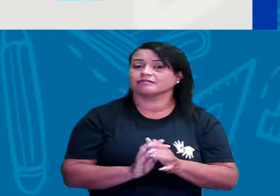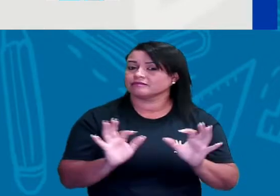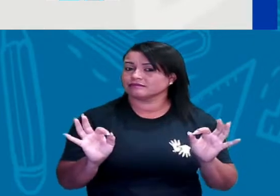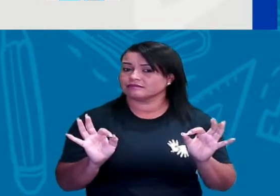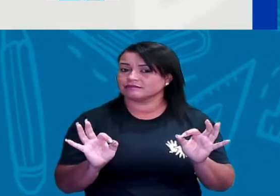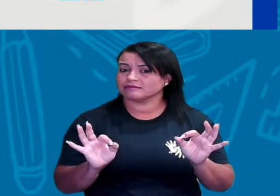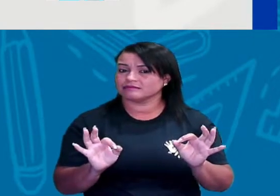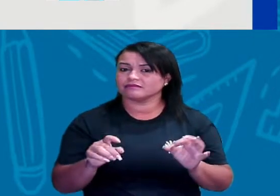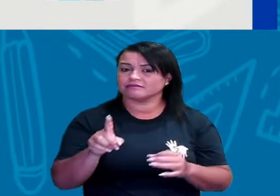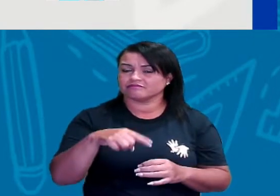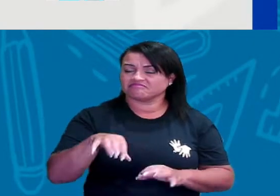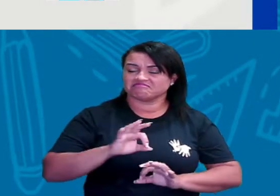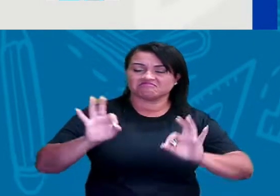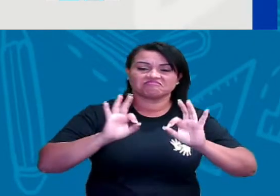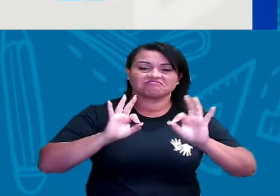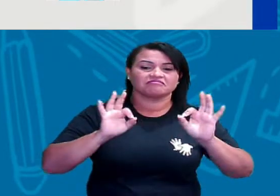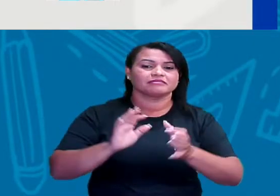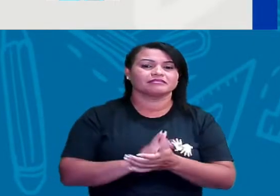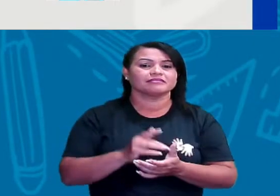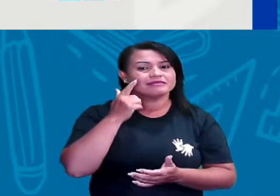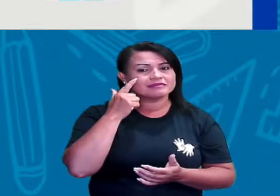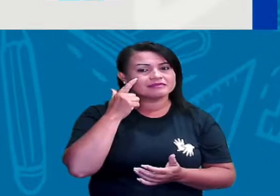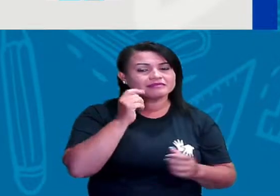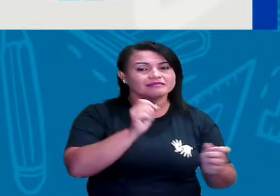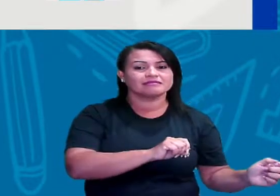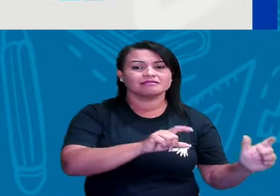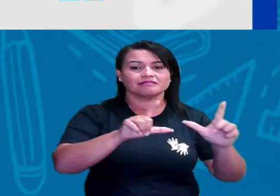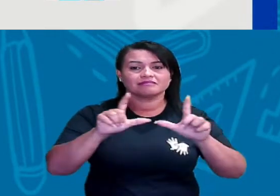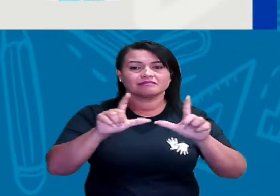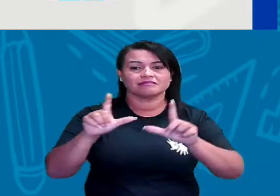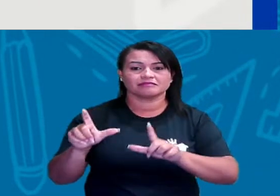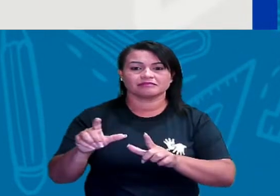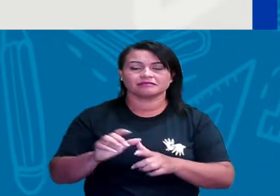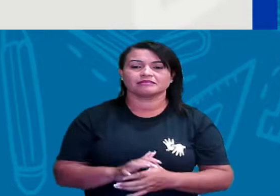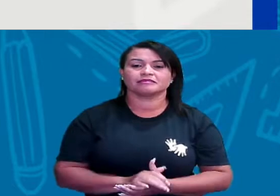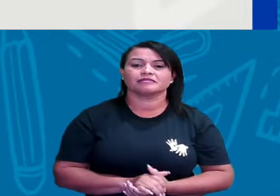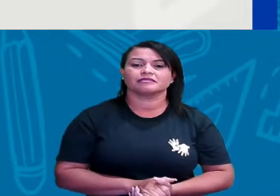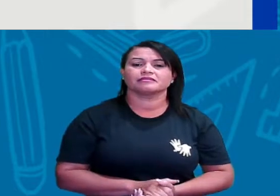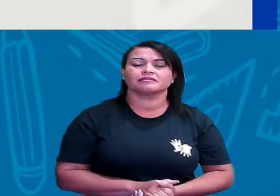tranquilo? Vocês são feras. Vamos para o nosso próximo slide.